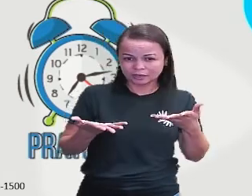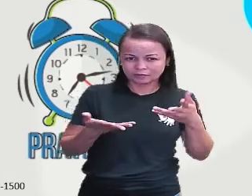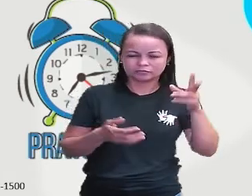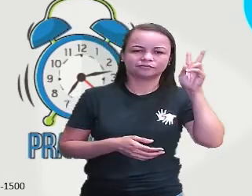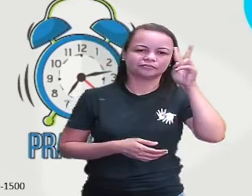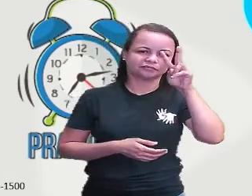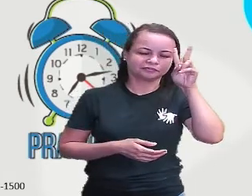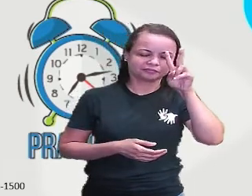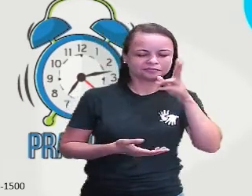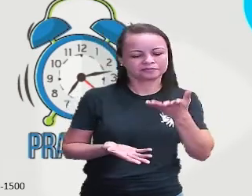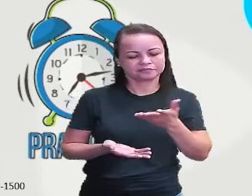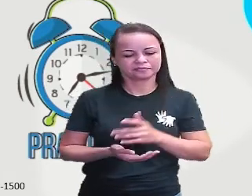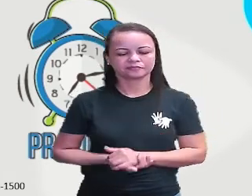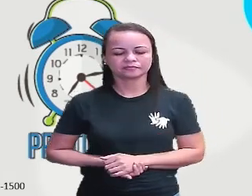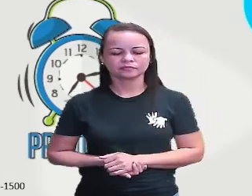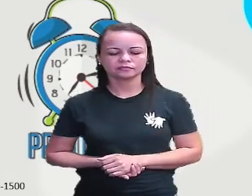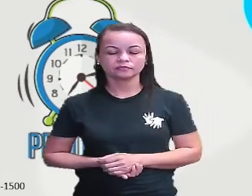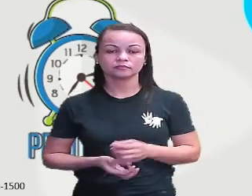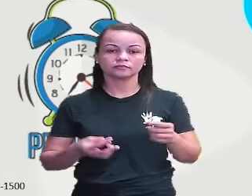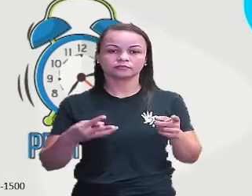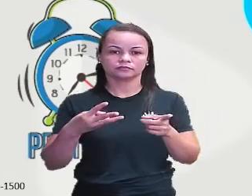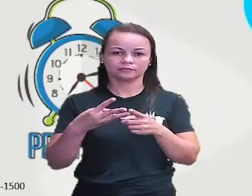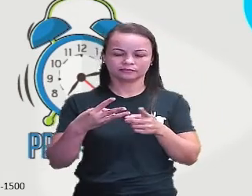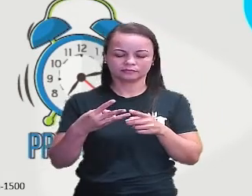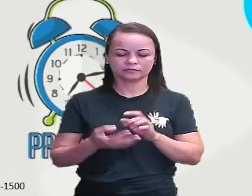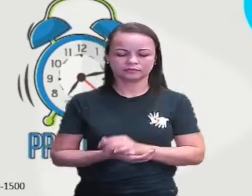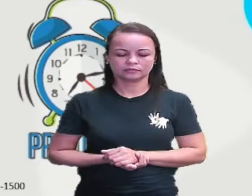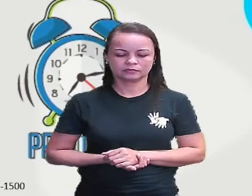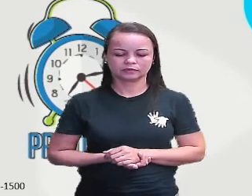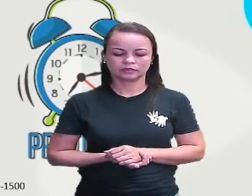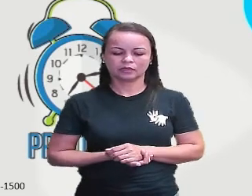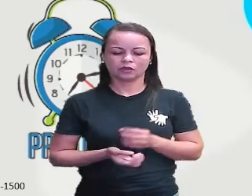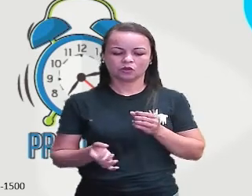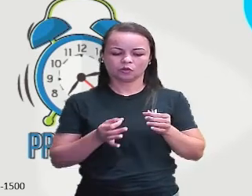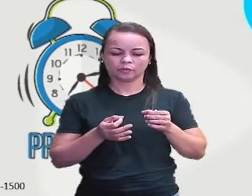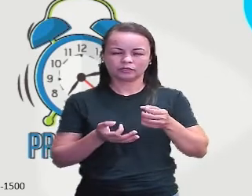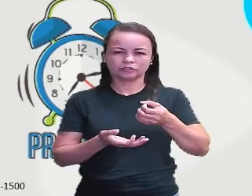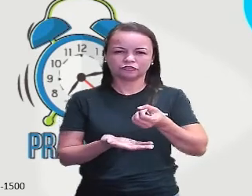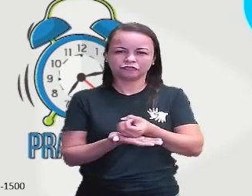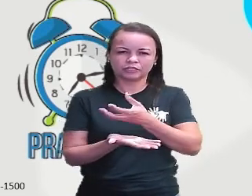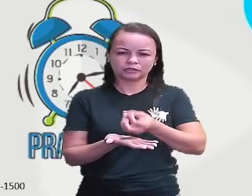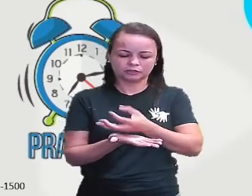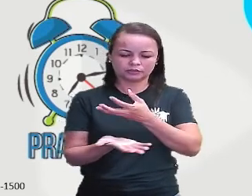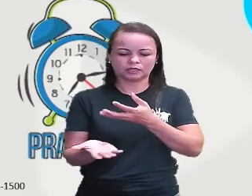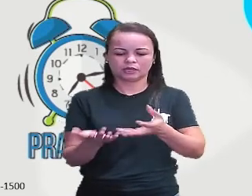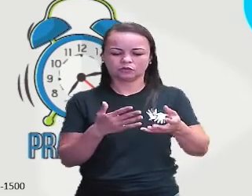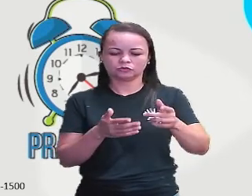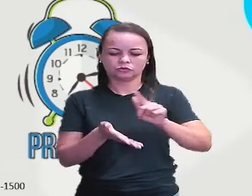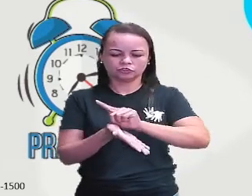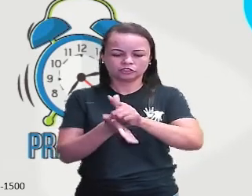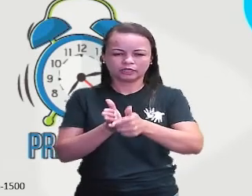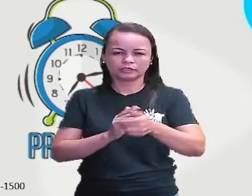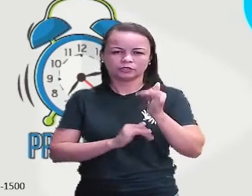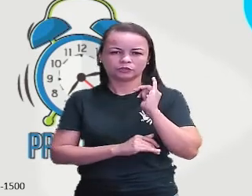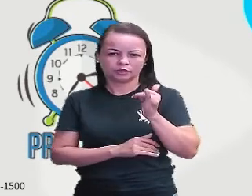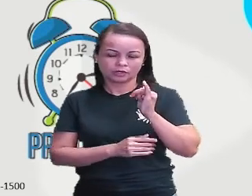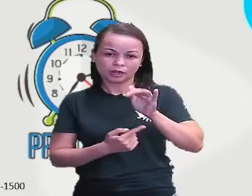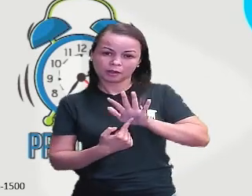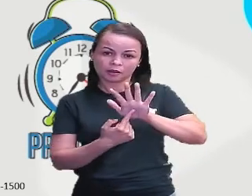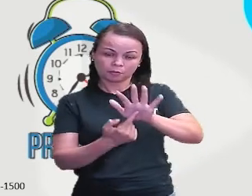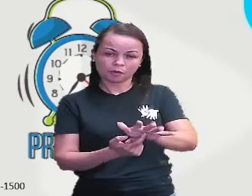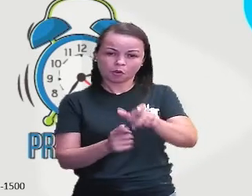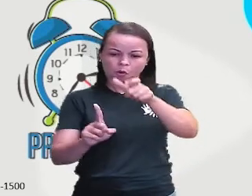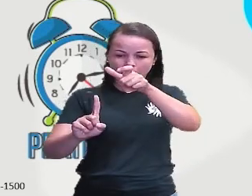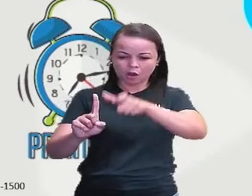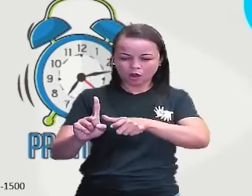aí. Terceiro ponto. Obra de ficção do gênero narrativo, apresenta narrador,